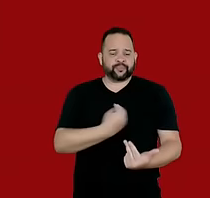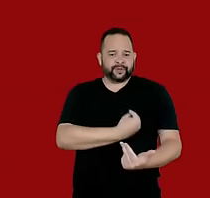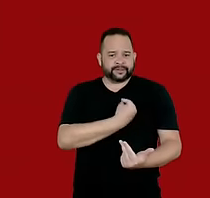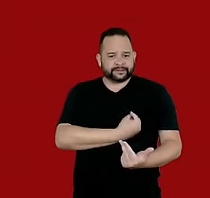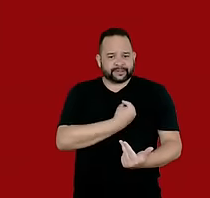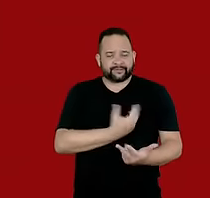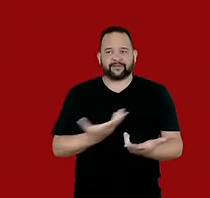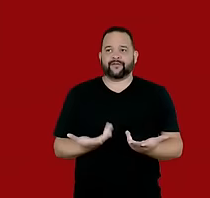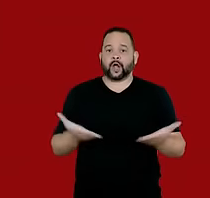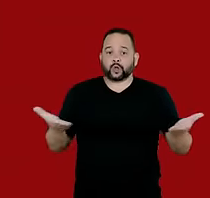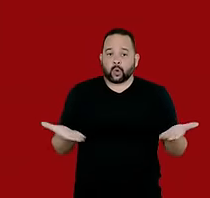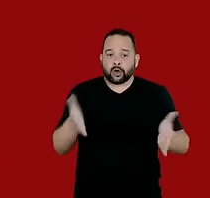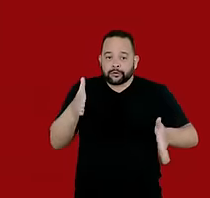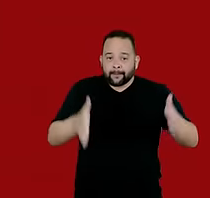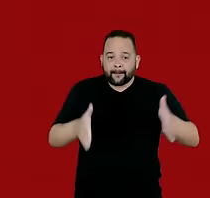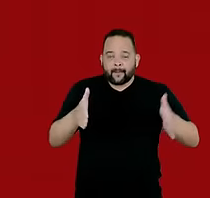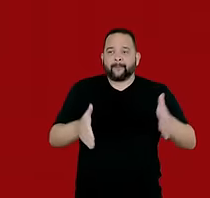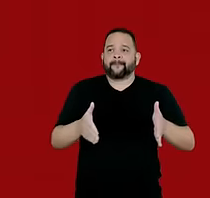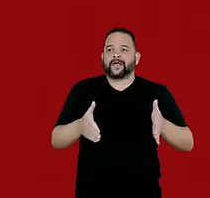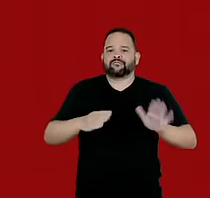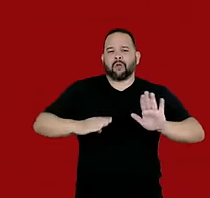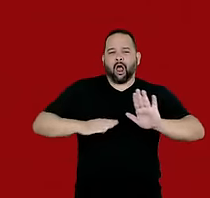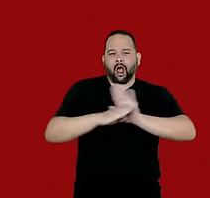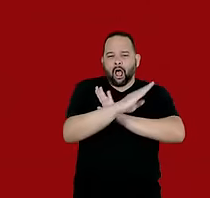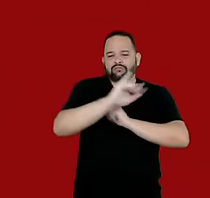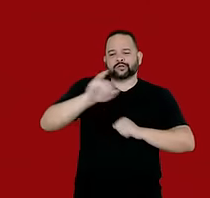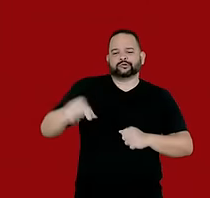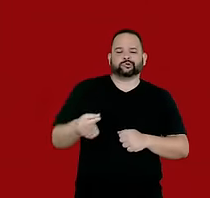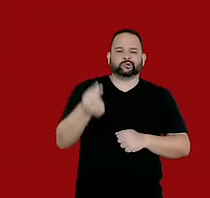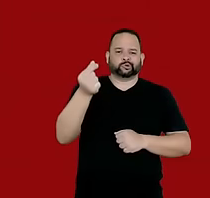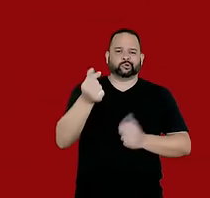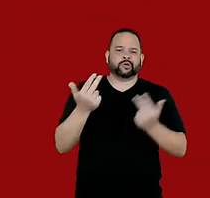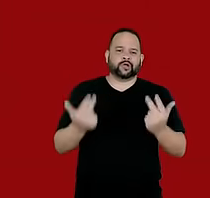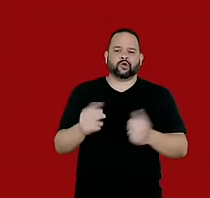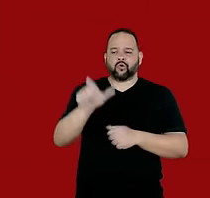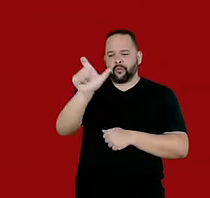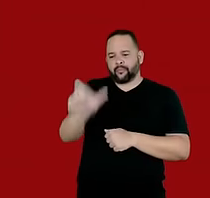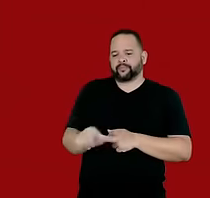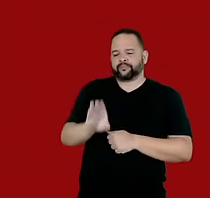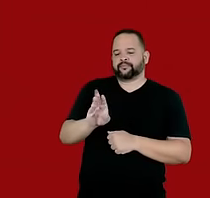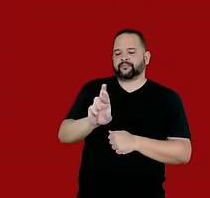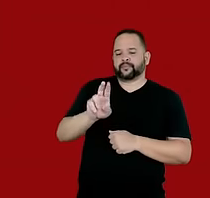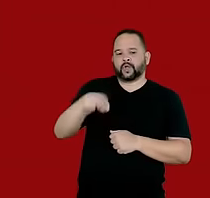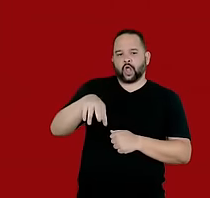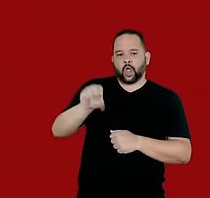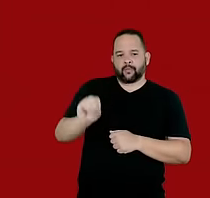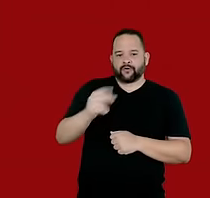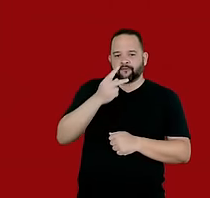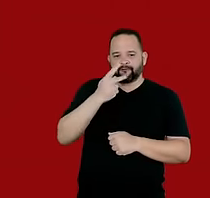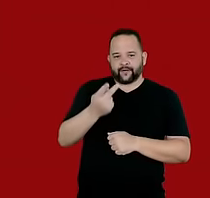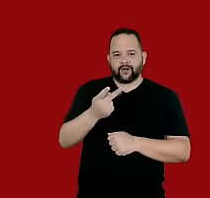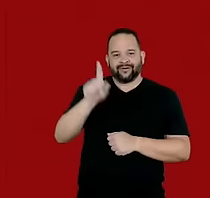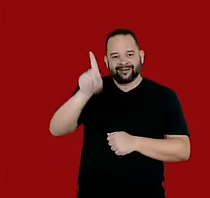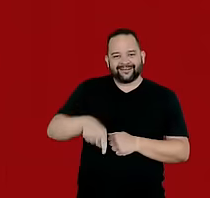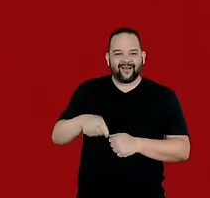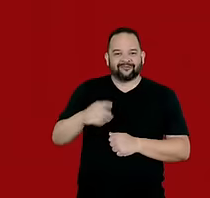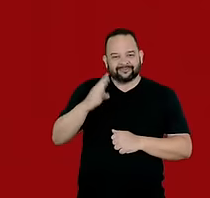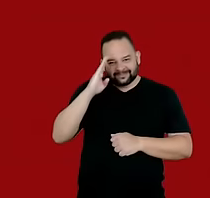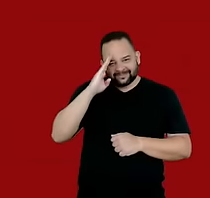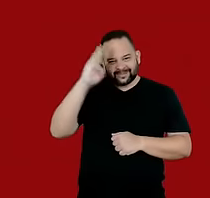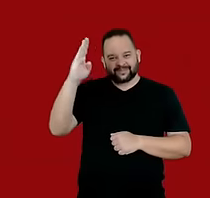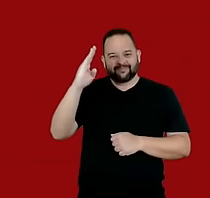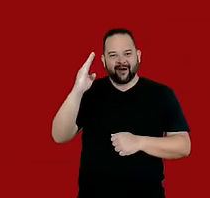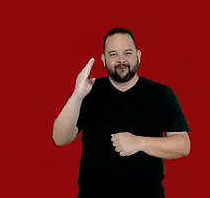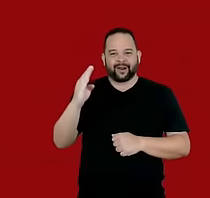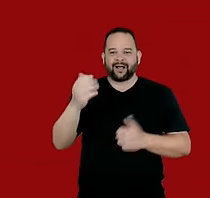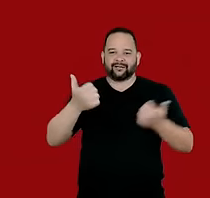alta muito agressiva de juros que como o Bruno já comentou no painel anterior é o grande precificador de ativos Então a gente vai tentar Navegar aqui um pouco